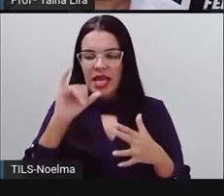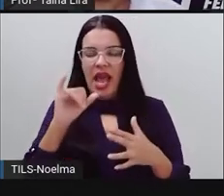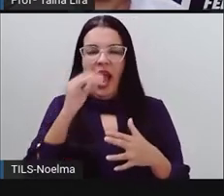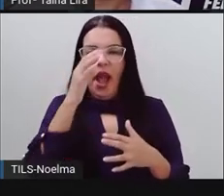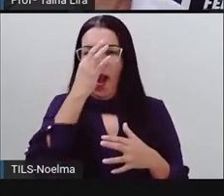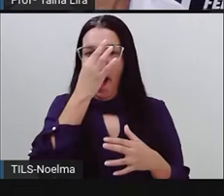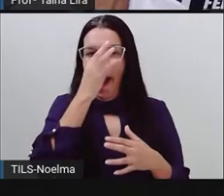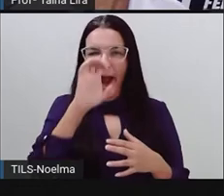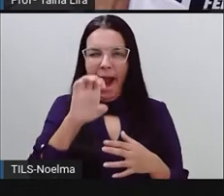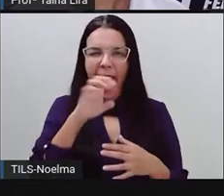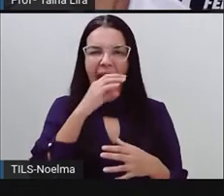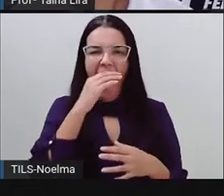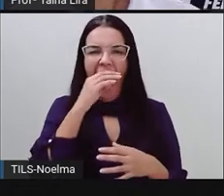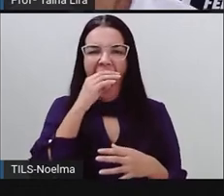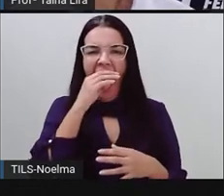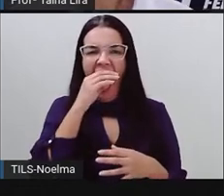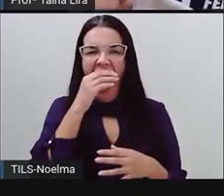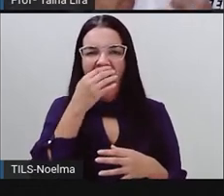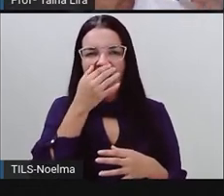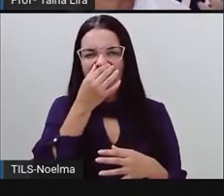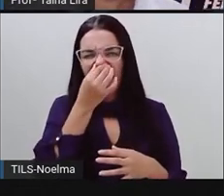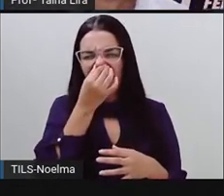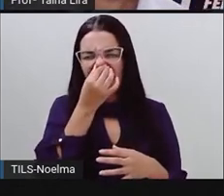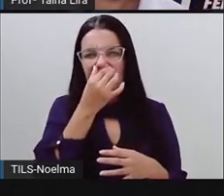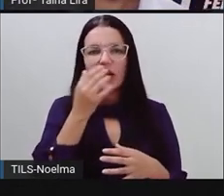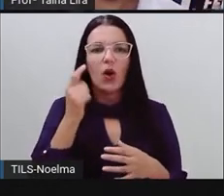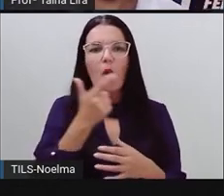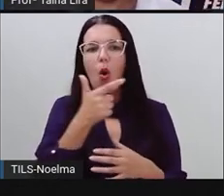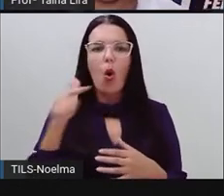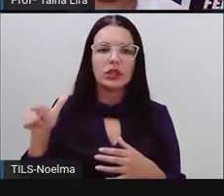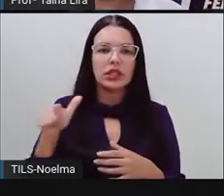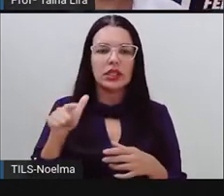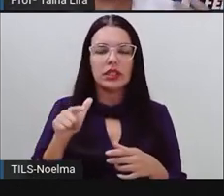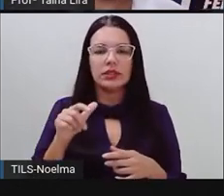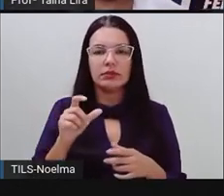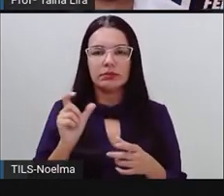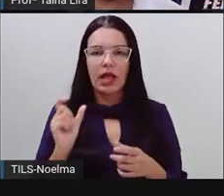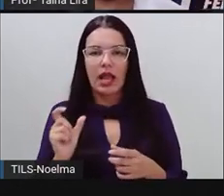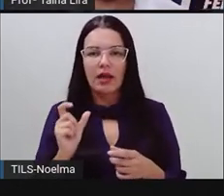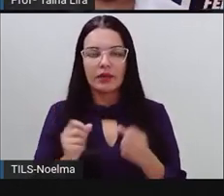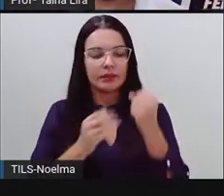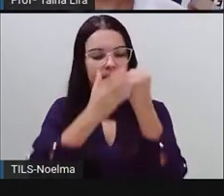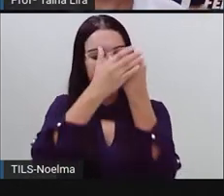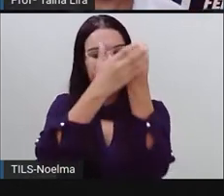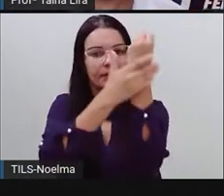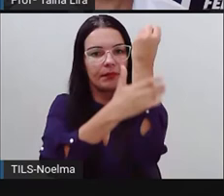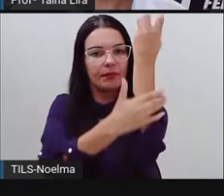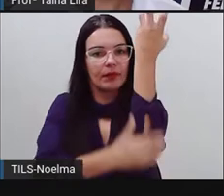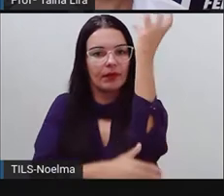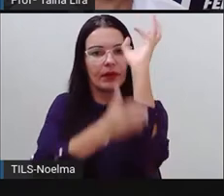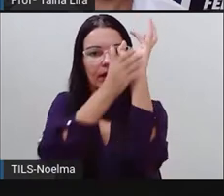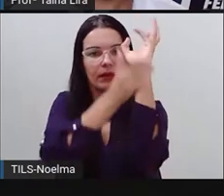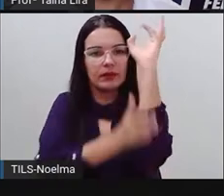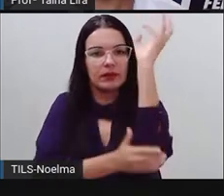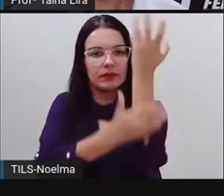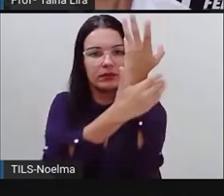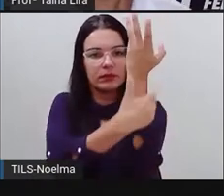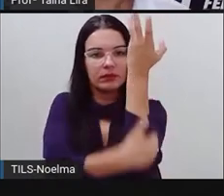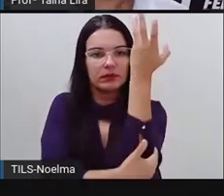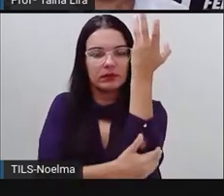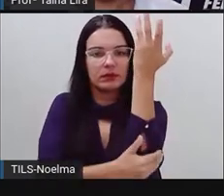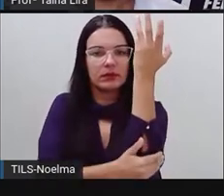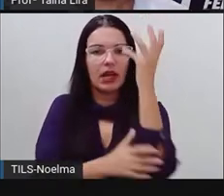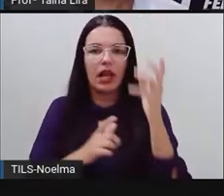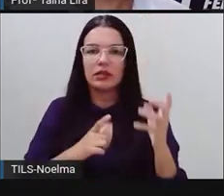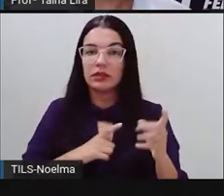abacaxi Então observa em que a letra i aqui também apareceu